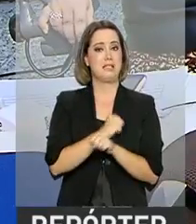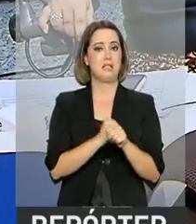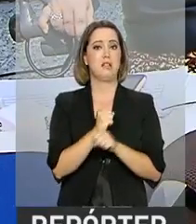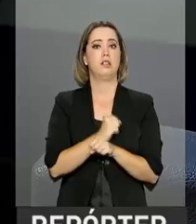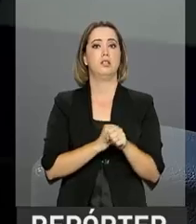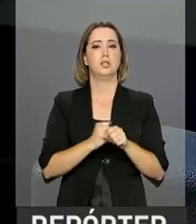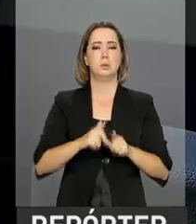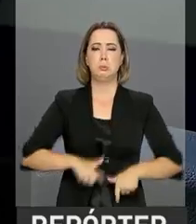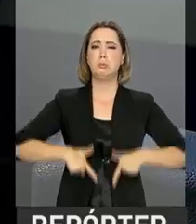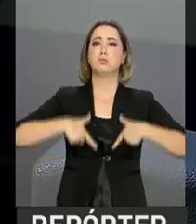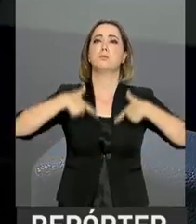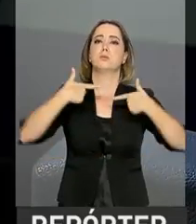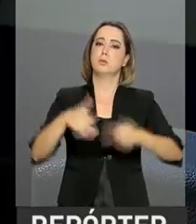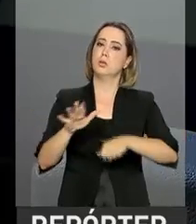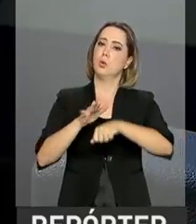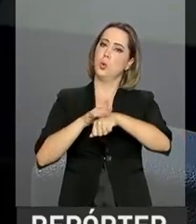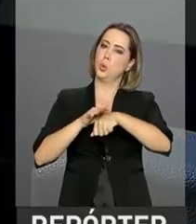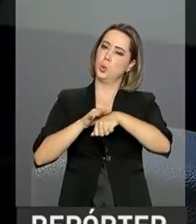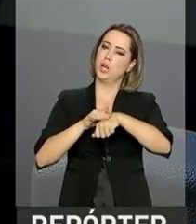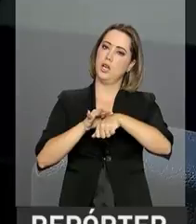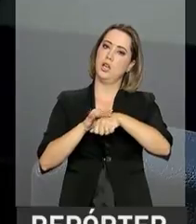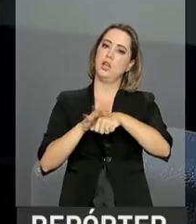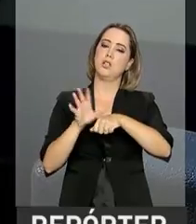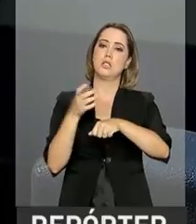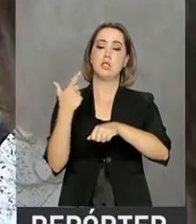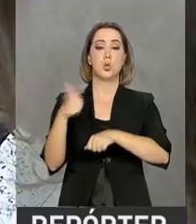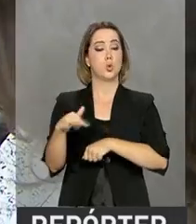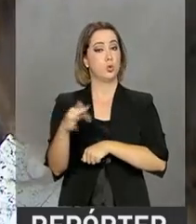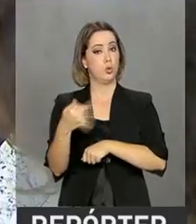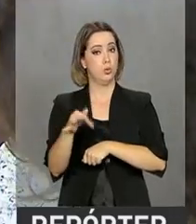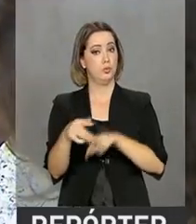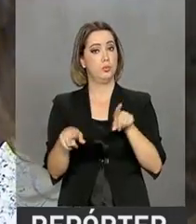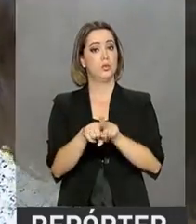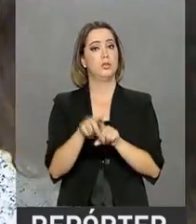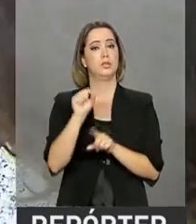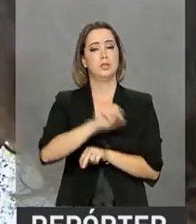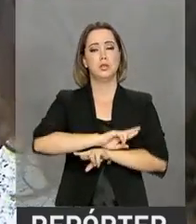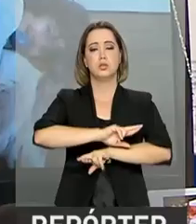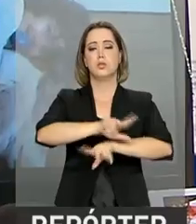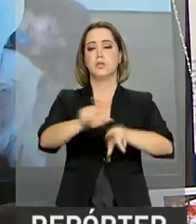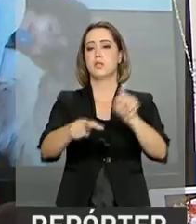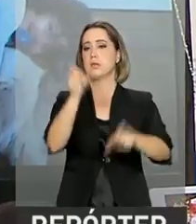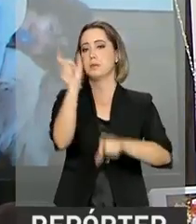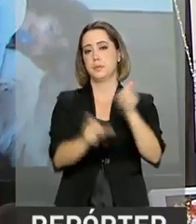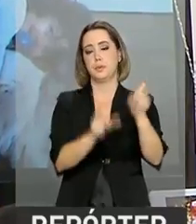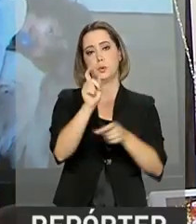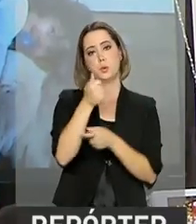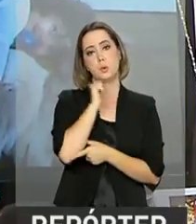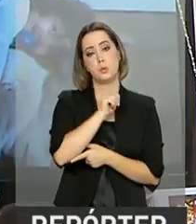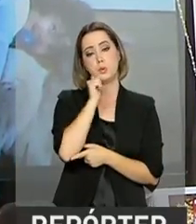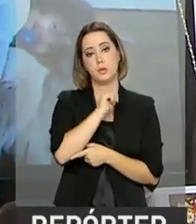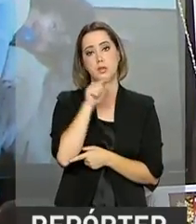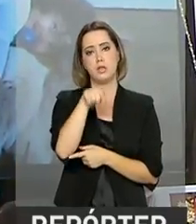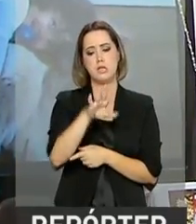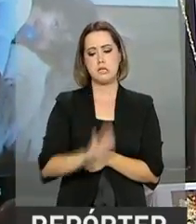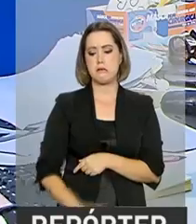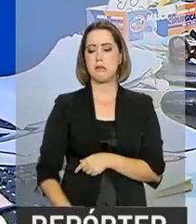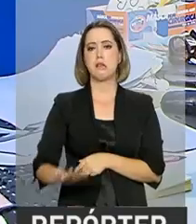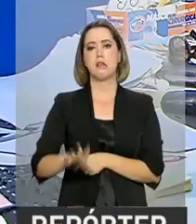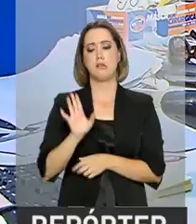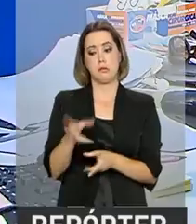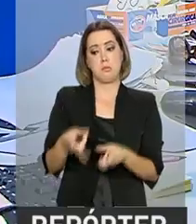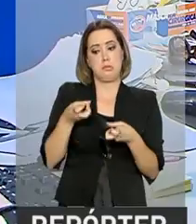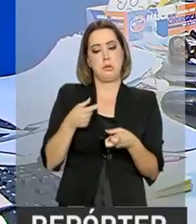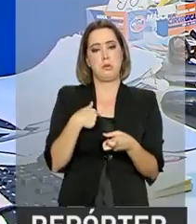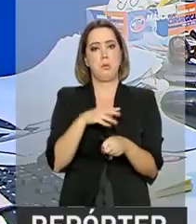reumatoide doença que atinge mais de 1 milhão de brasileiros a maioria mulheres ela foi diagnosticada ainda criança e